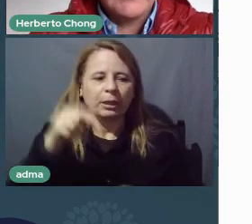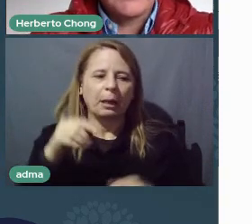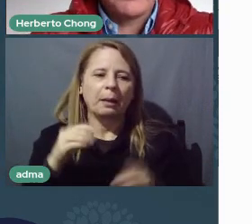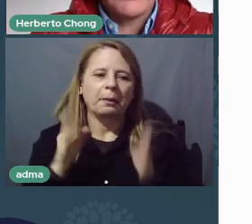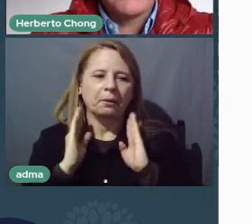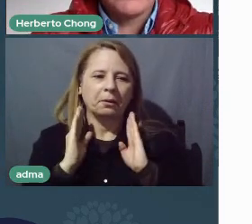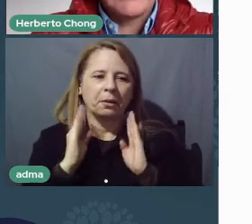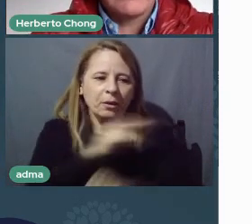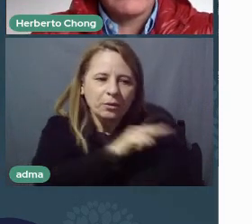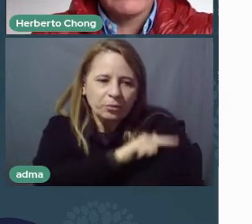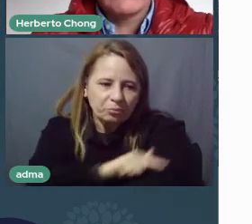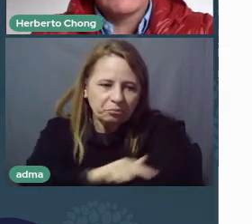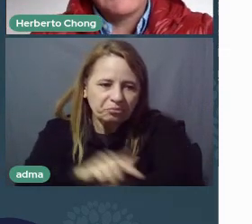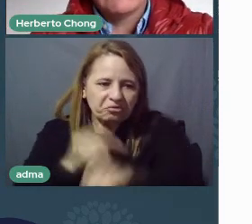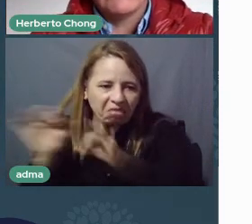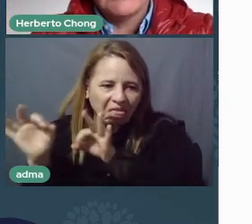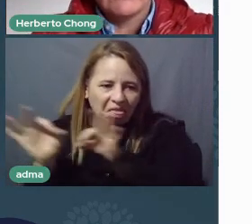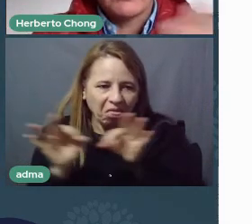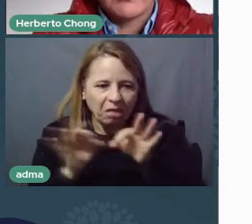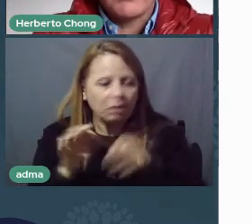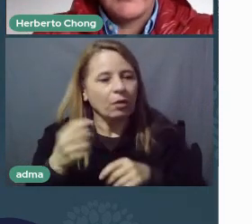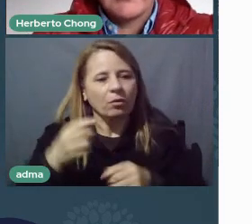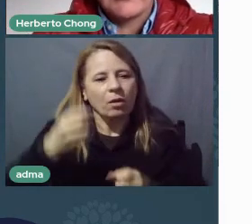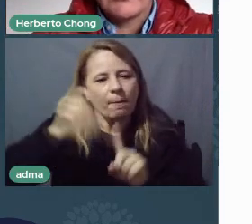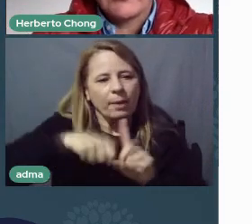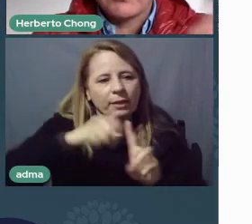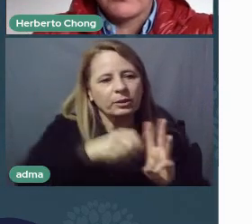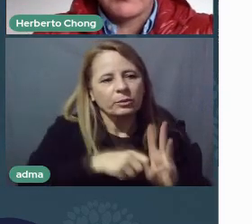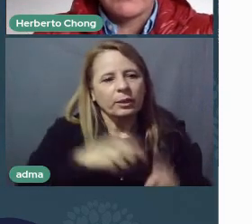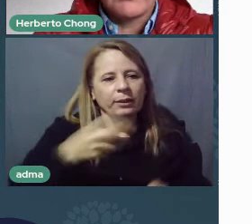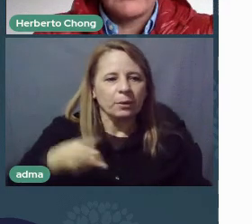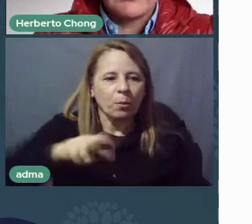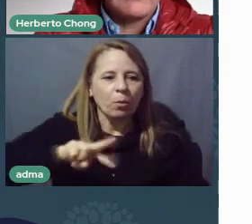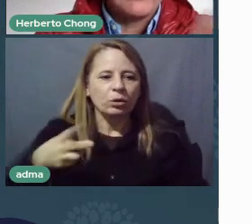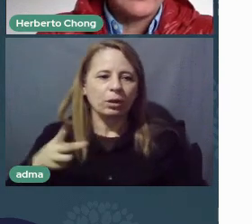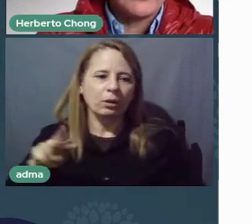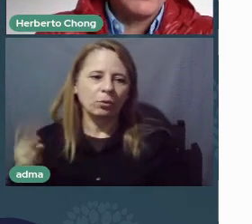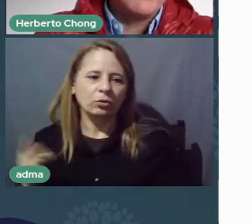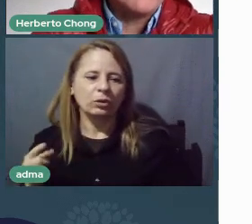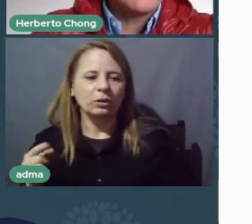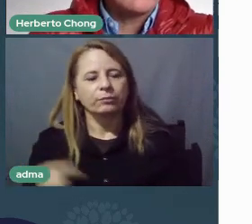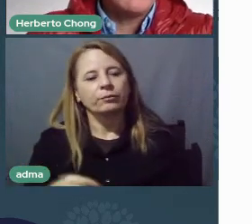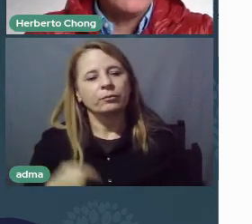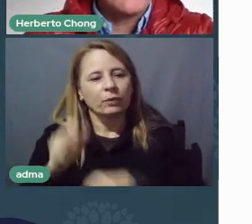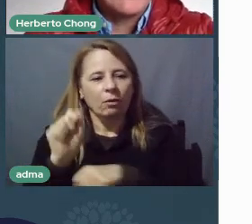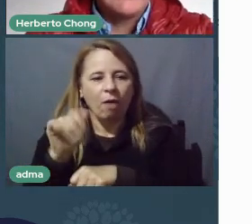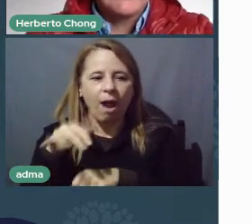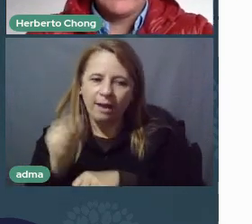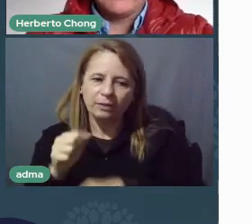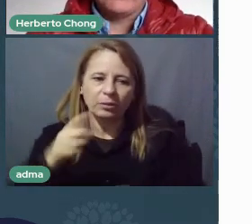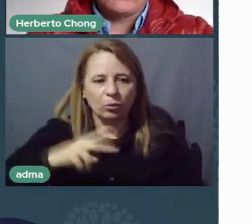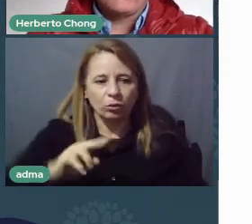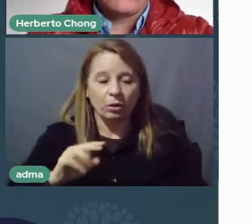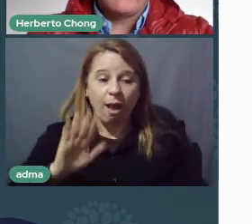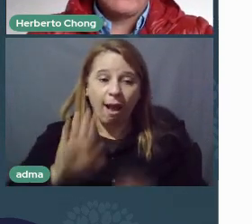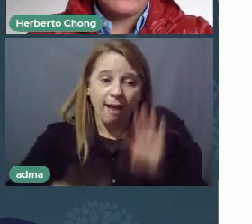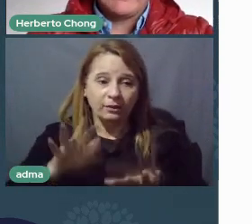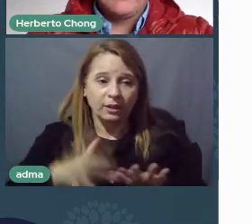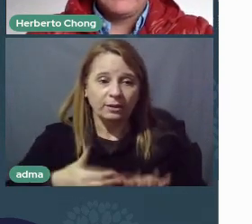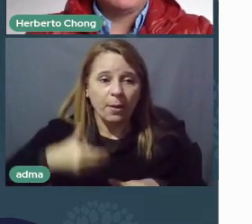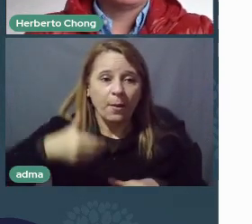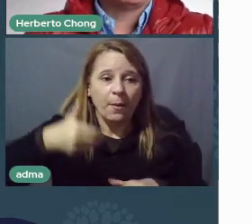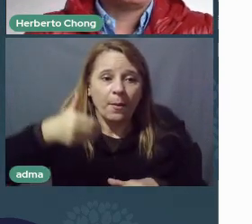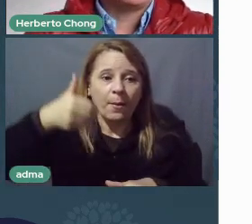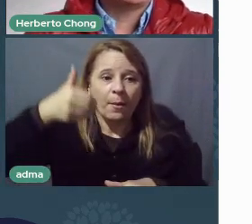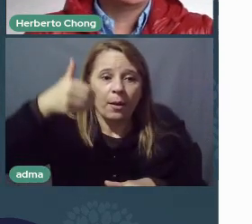retilínea e que pode mudar ao longo dos meses ou anos. O próprio Bernardo já respondeu para vocês, vai chegar um momento que vai melhorar. Nem todos vão